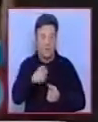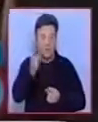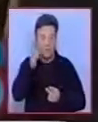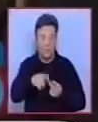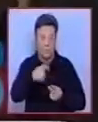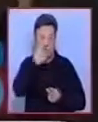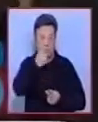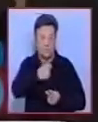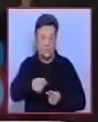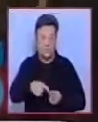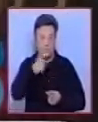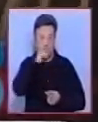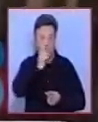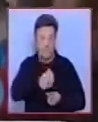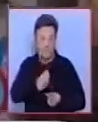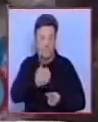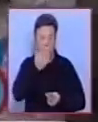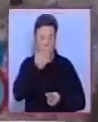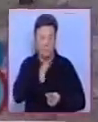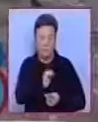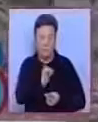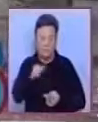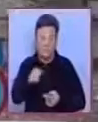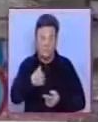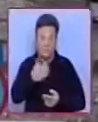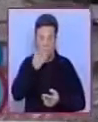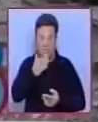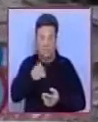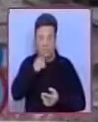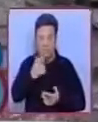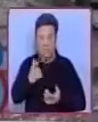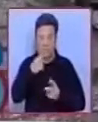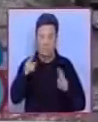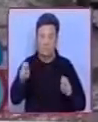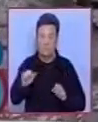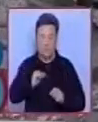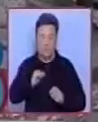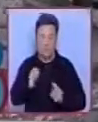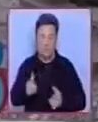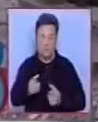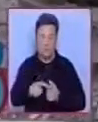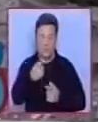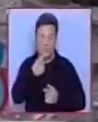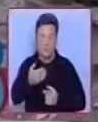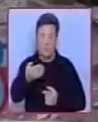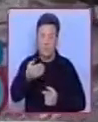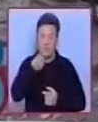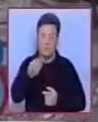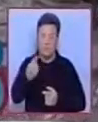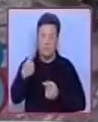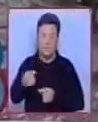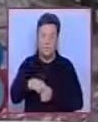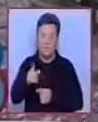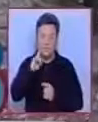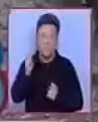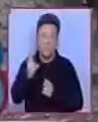as tradições, os costumes. Sim, nós costumamos usar um chavão nosso, dizemos que as 7 maravilhas existem para